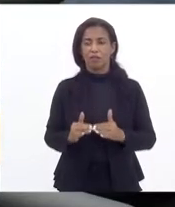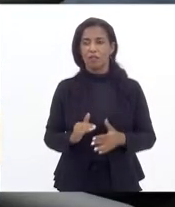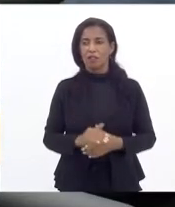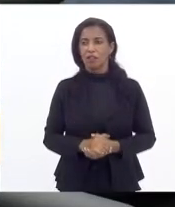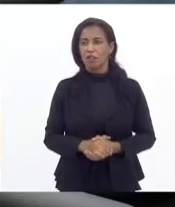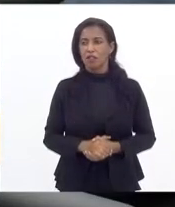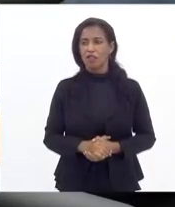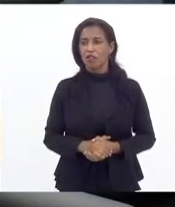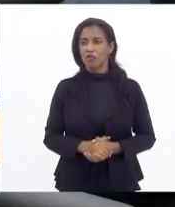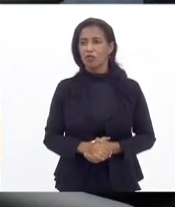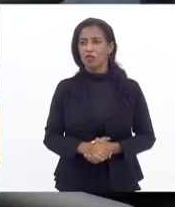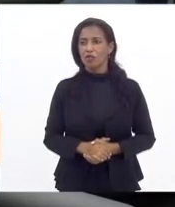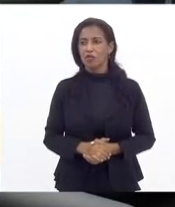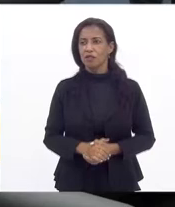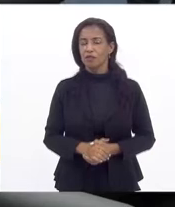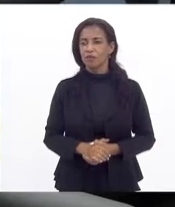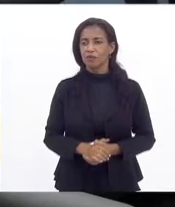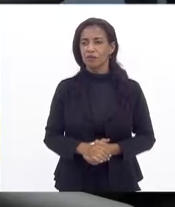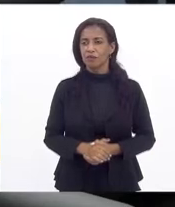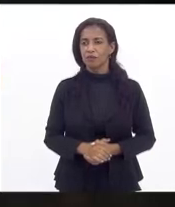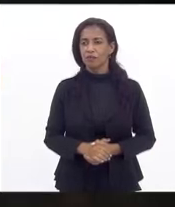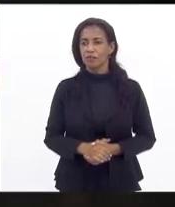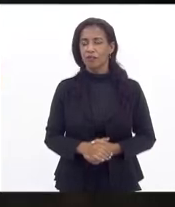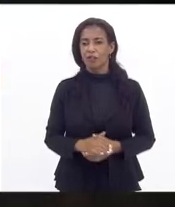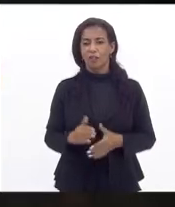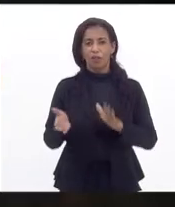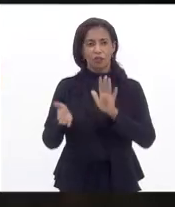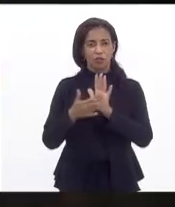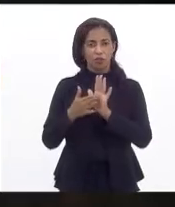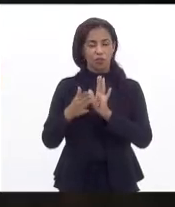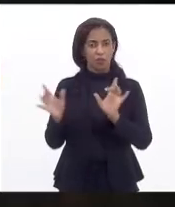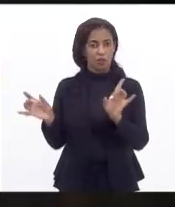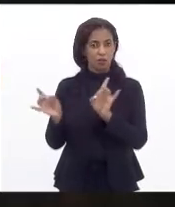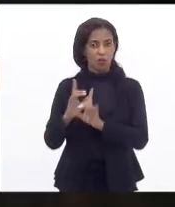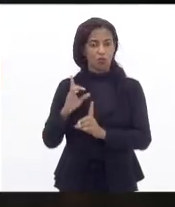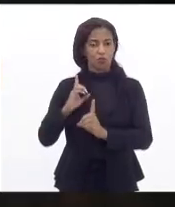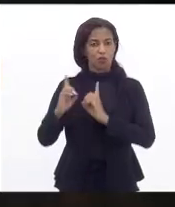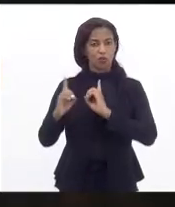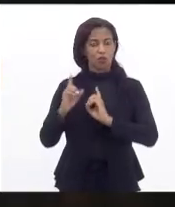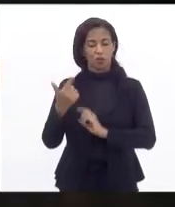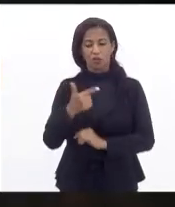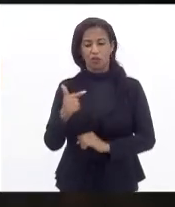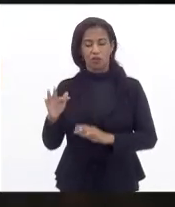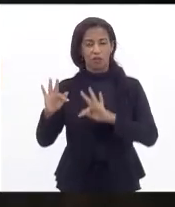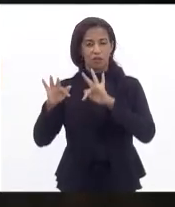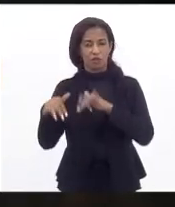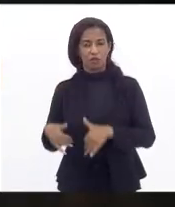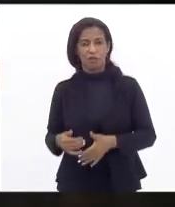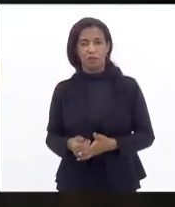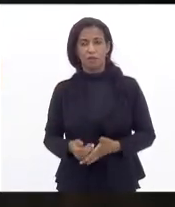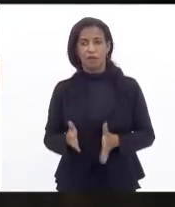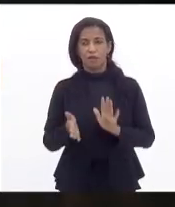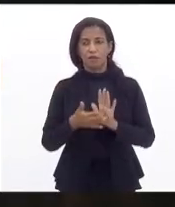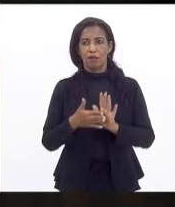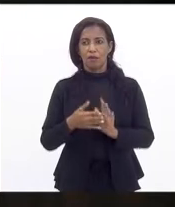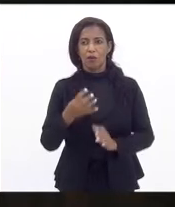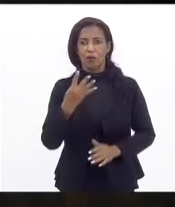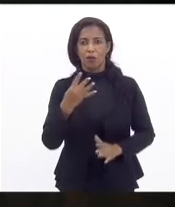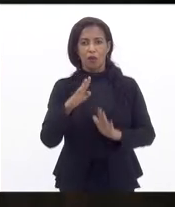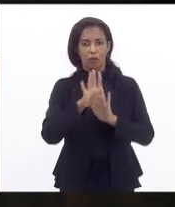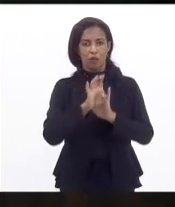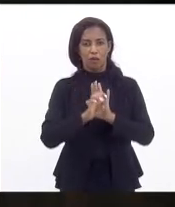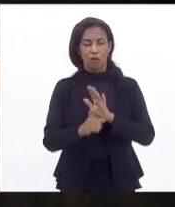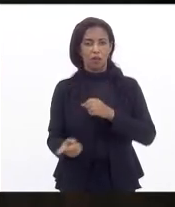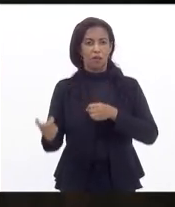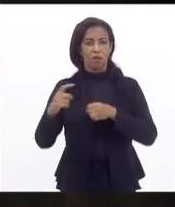Favorável, presidente. Os pareceres emitidos em discussão. Não havendo quem queira discutir, encerra a discussão. O presidente proposta recebeu 4 emendas e